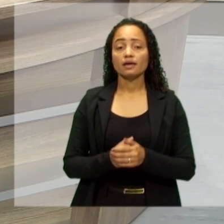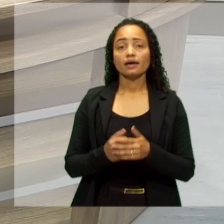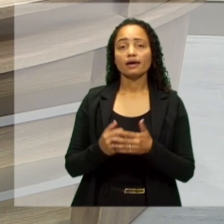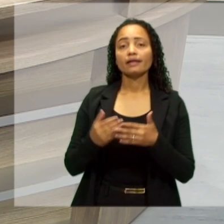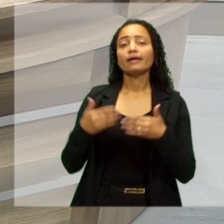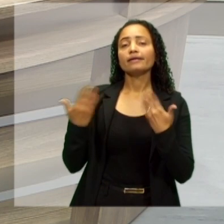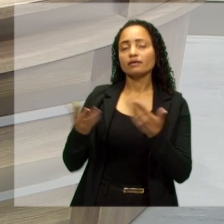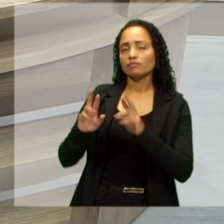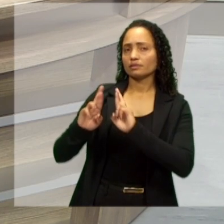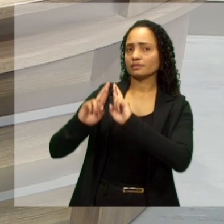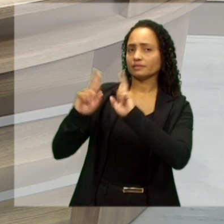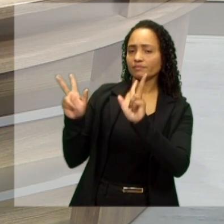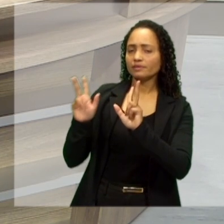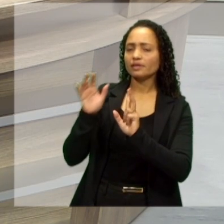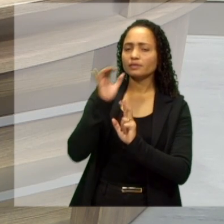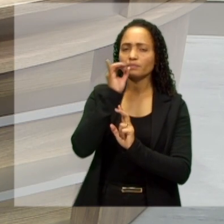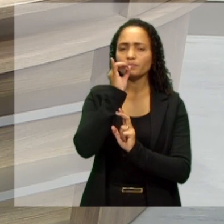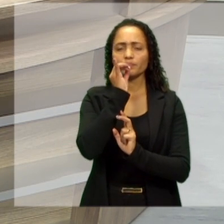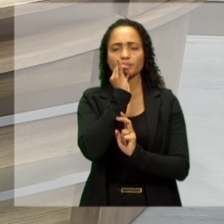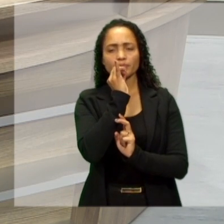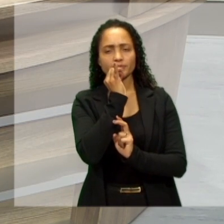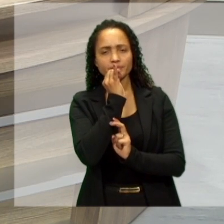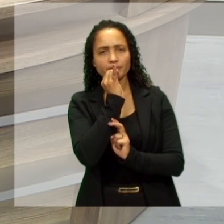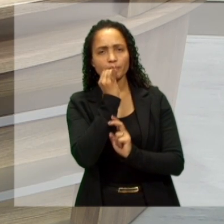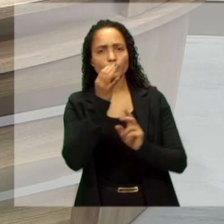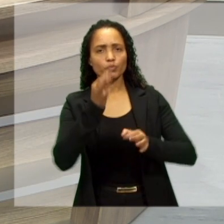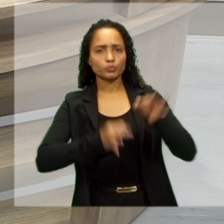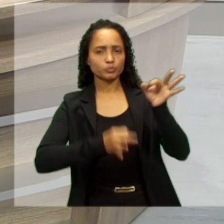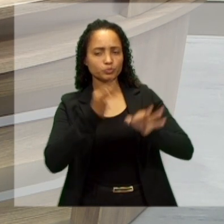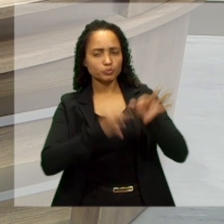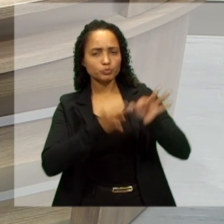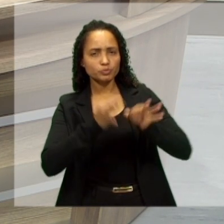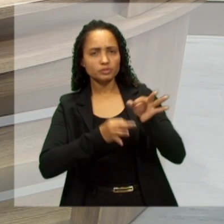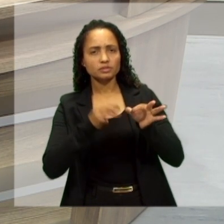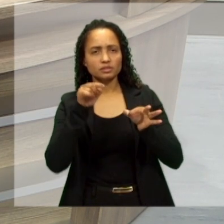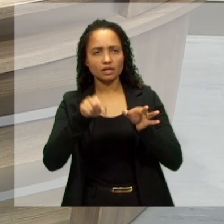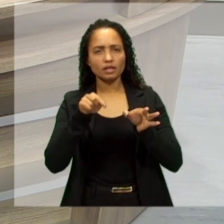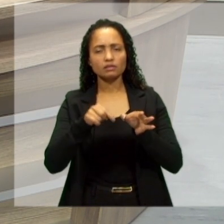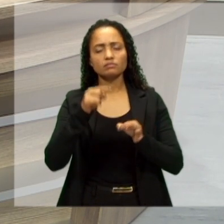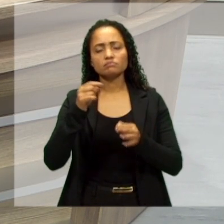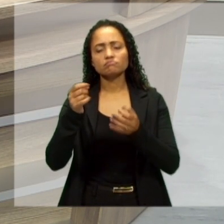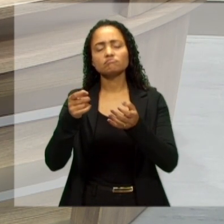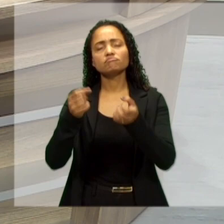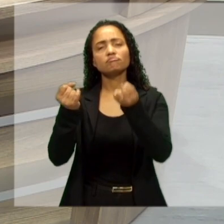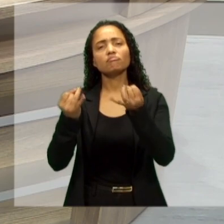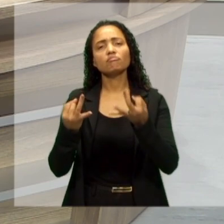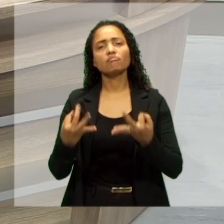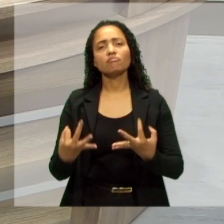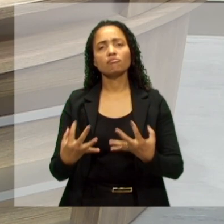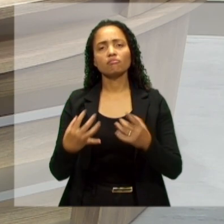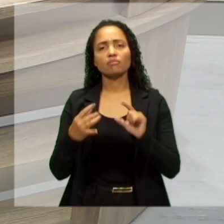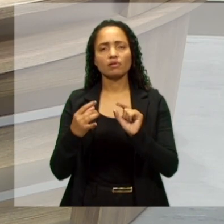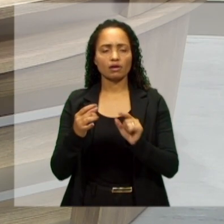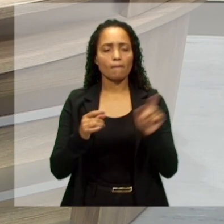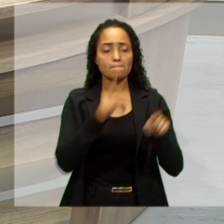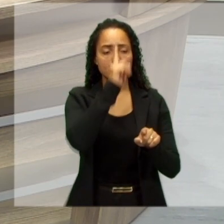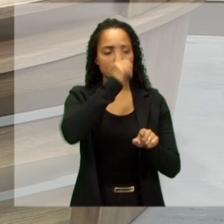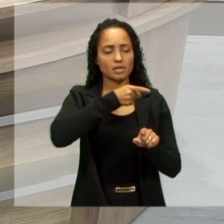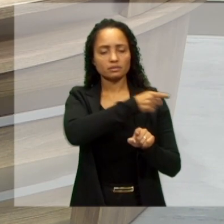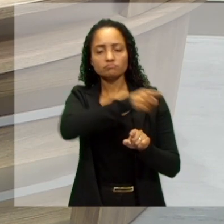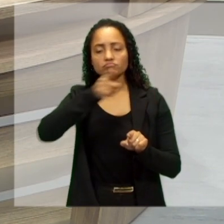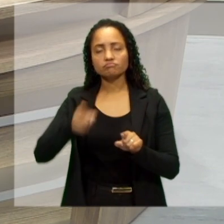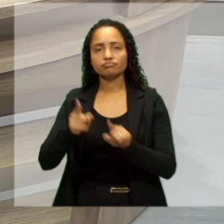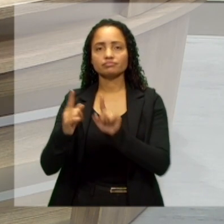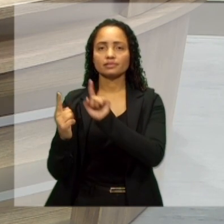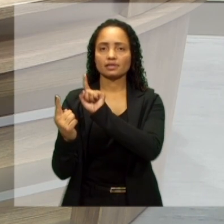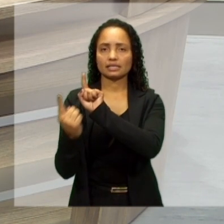quando um juiz é que determina que um advogado determinado o atenda. Aqui na comarca